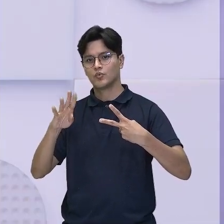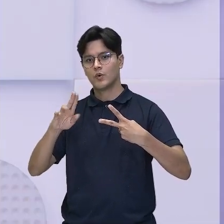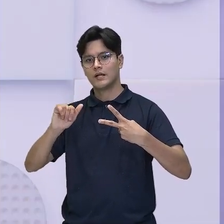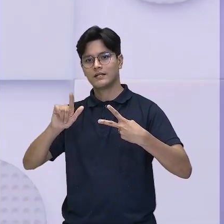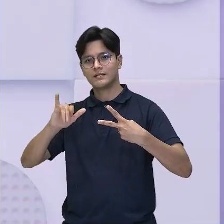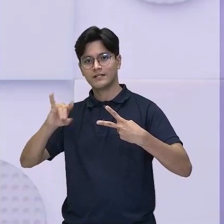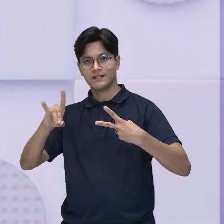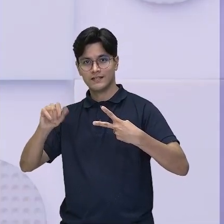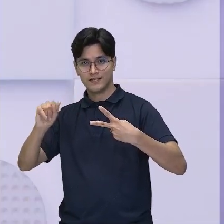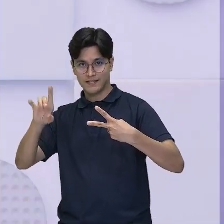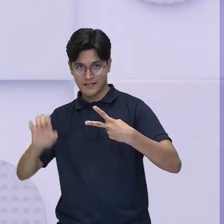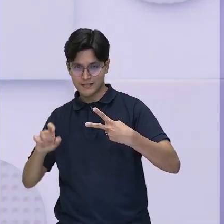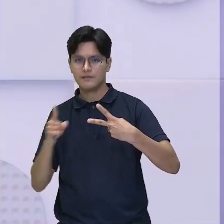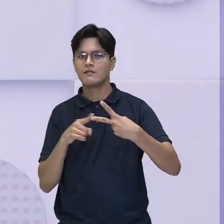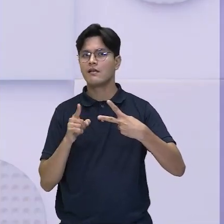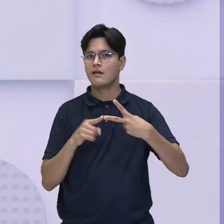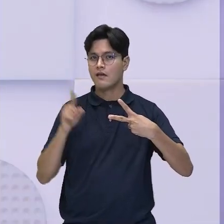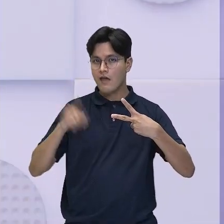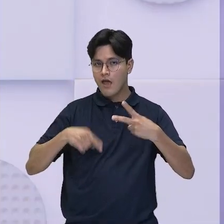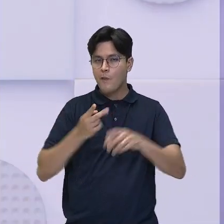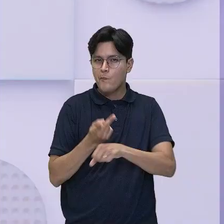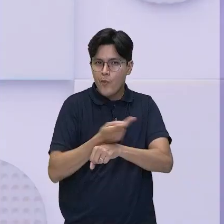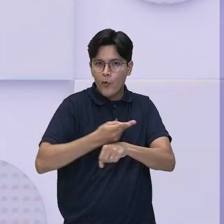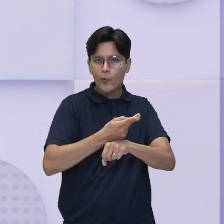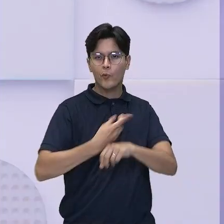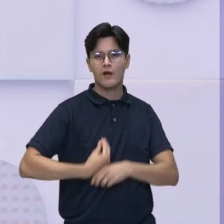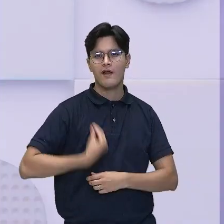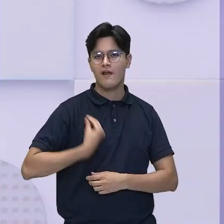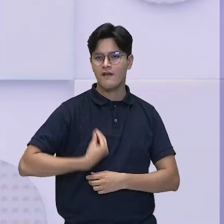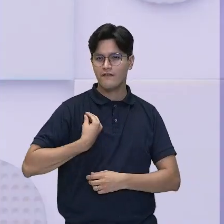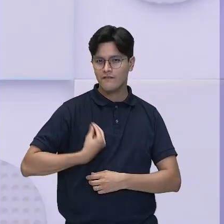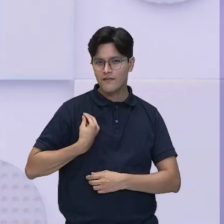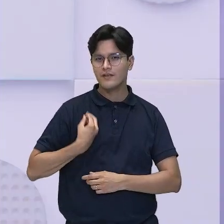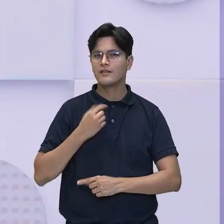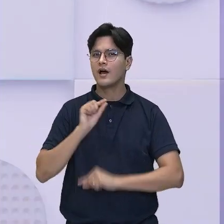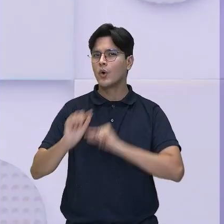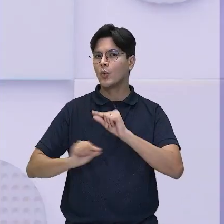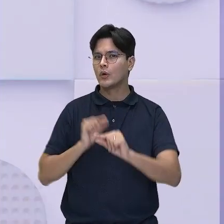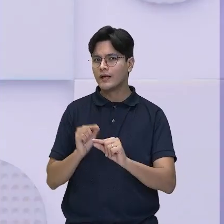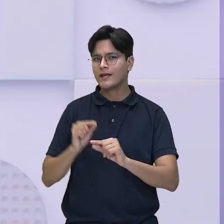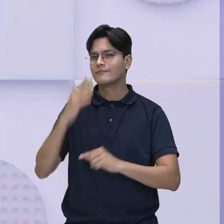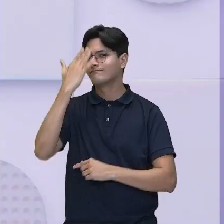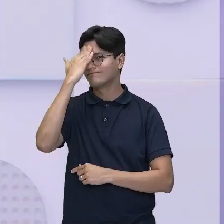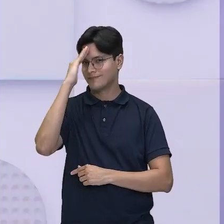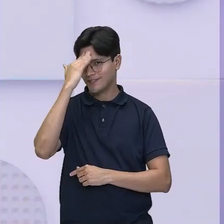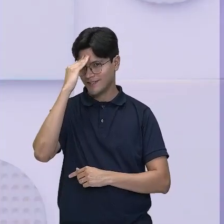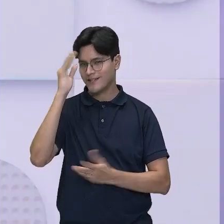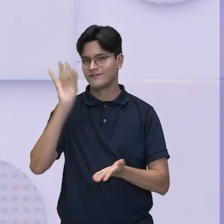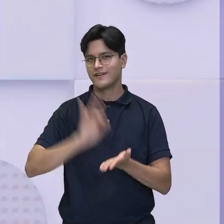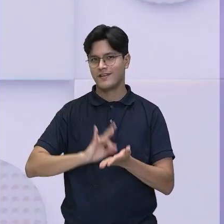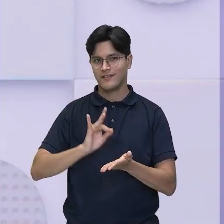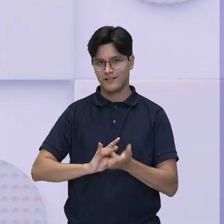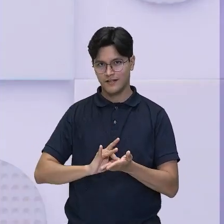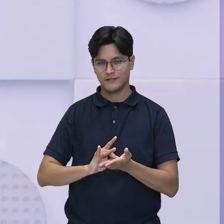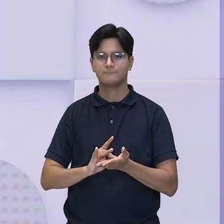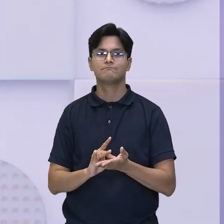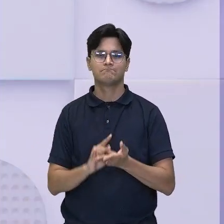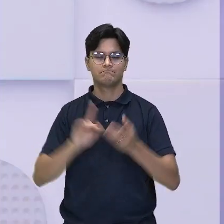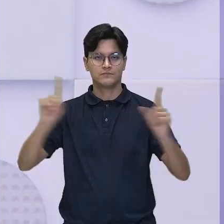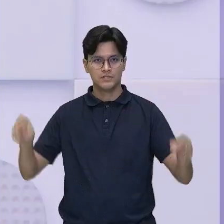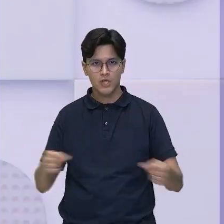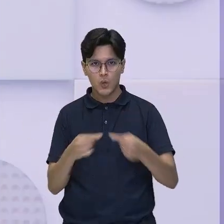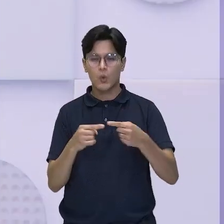espiritualidade como busca de vida, de busca de ir além que cada matriz religiosa vai se